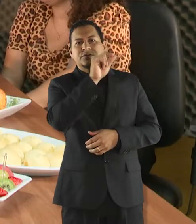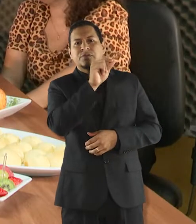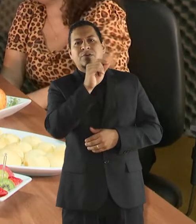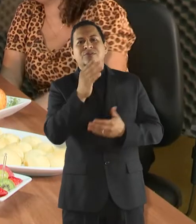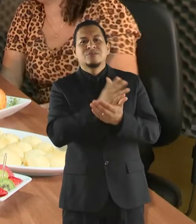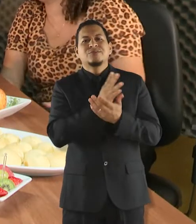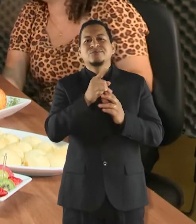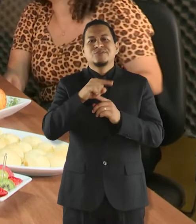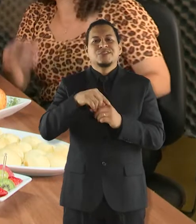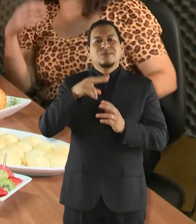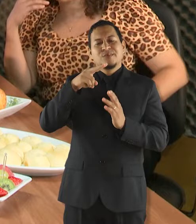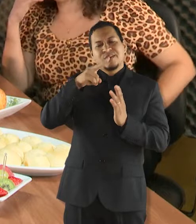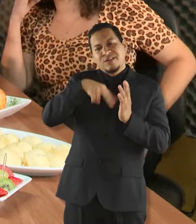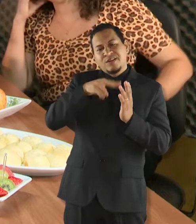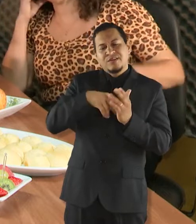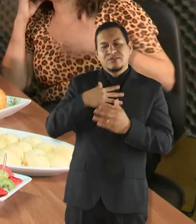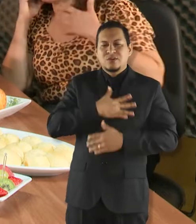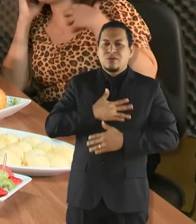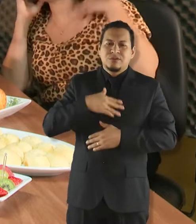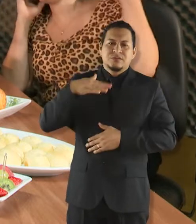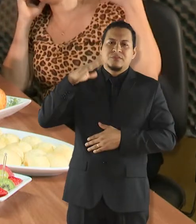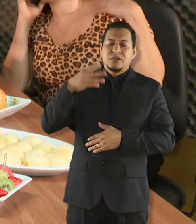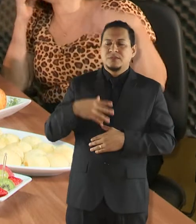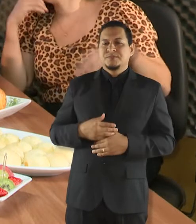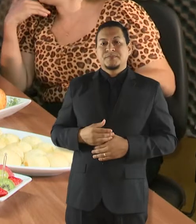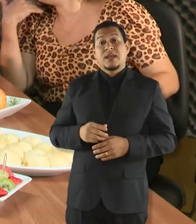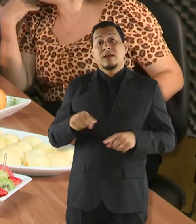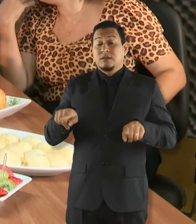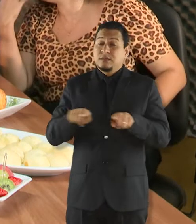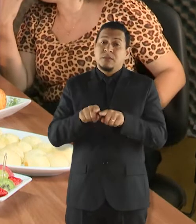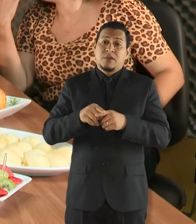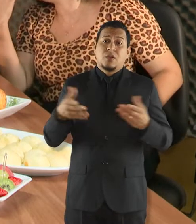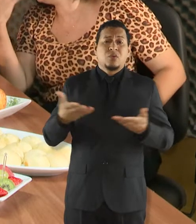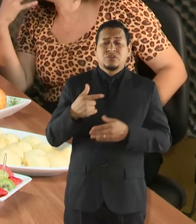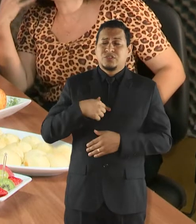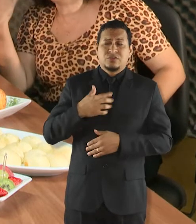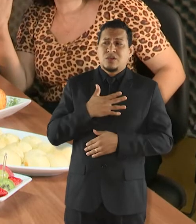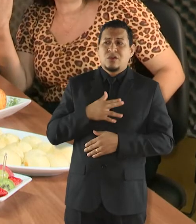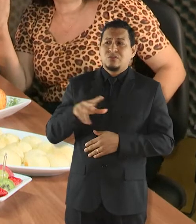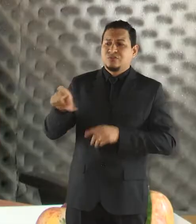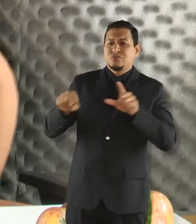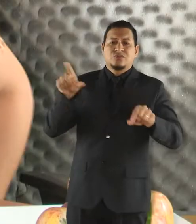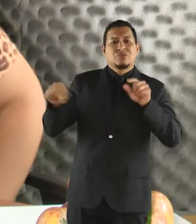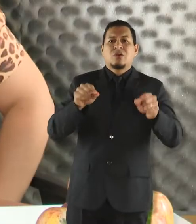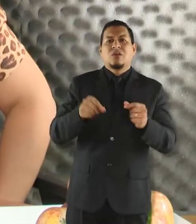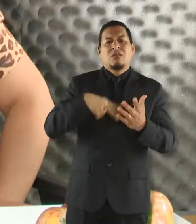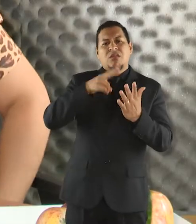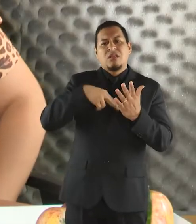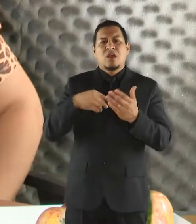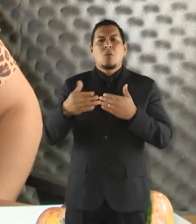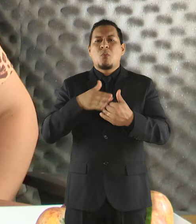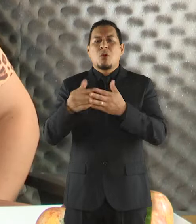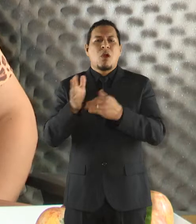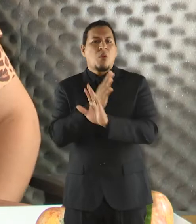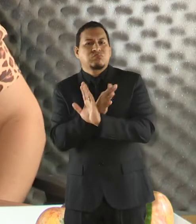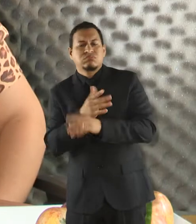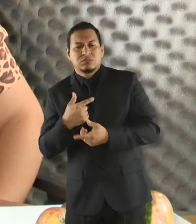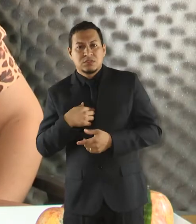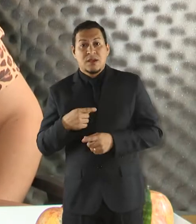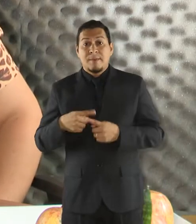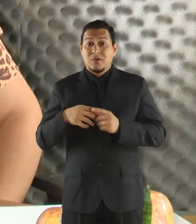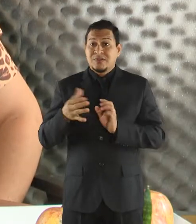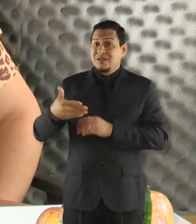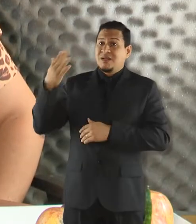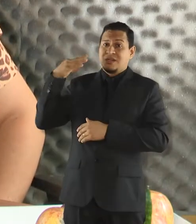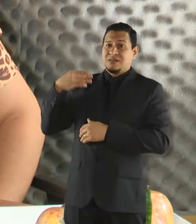ambulante. Hoje eu também já estou bem seletiva, até porque eu não tenho tempo mais para estar lendo tudo, né? Como antes, né? Antes eu tinha, por exemplo, não tinha aula